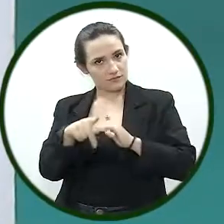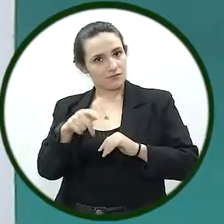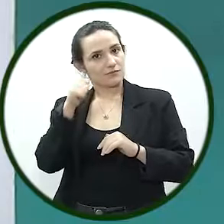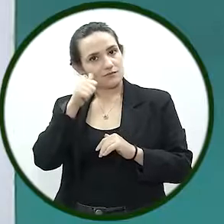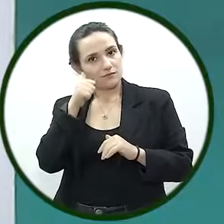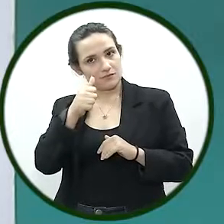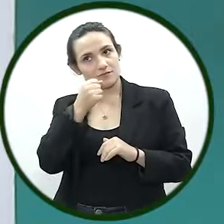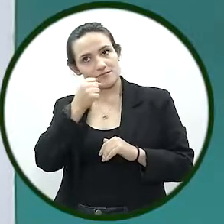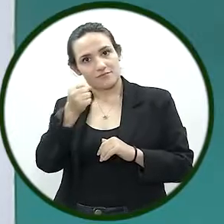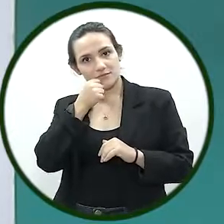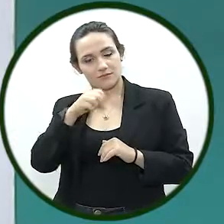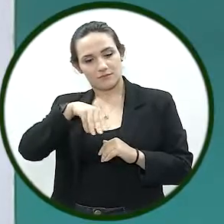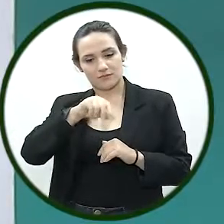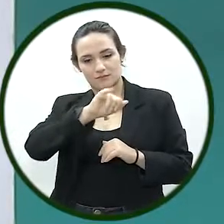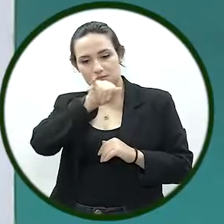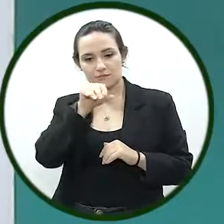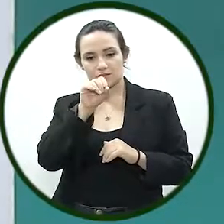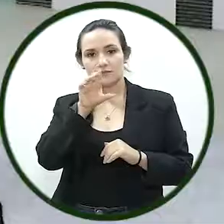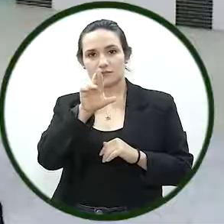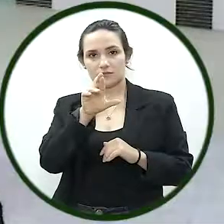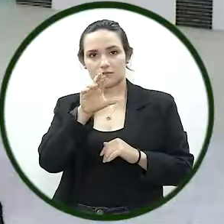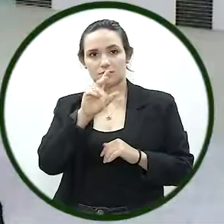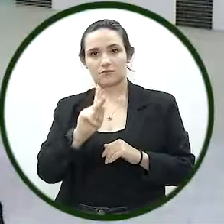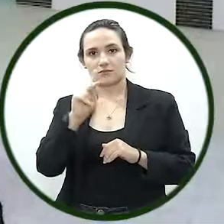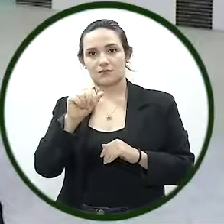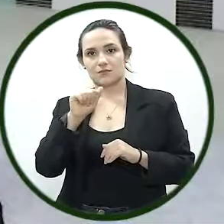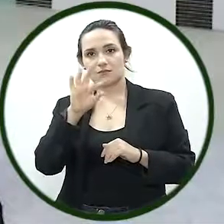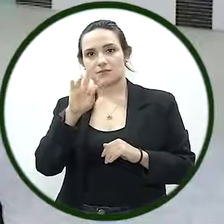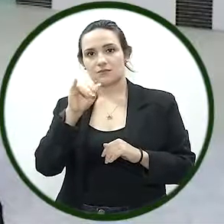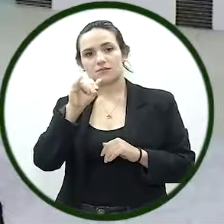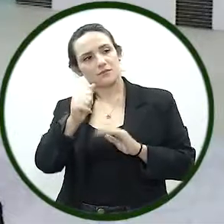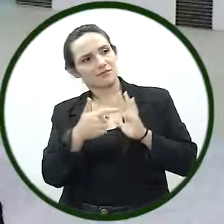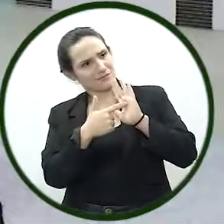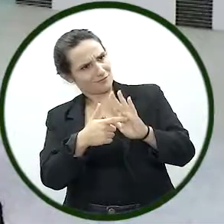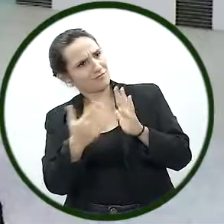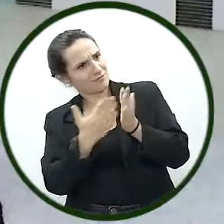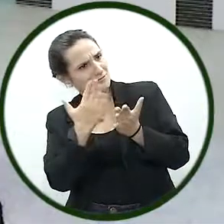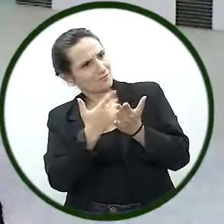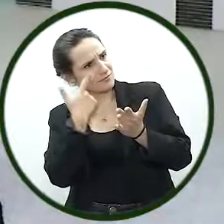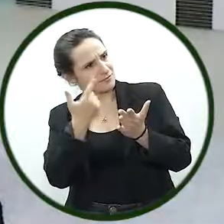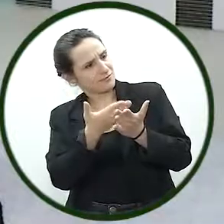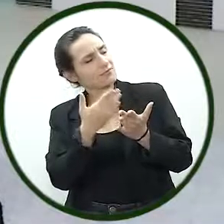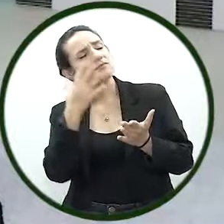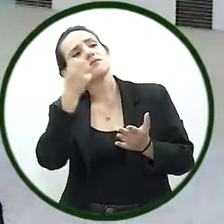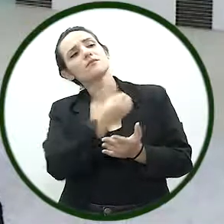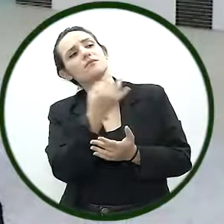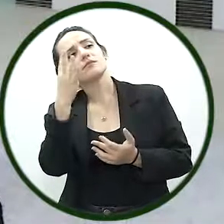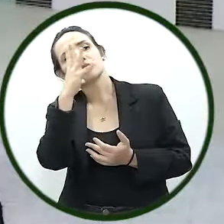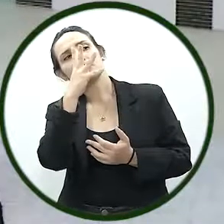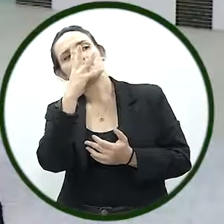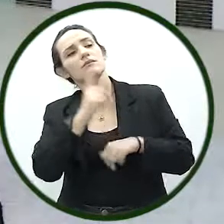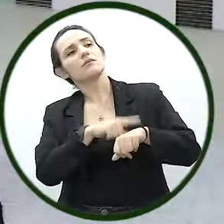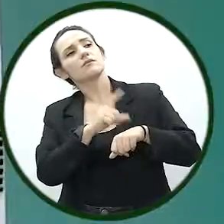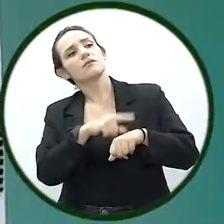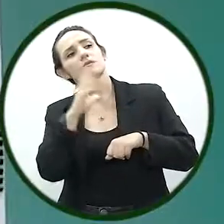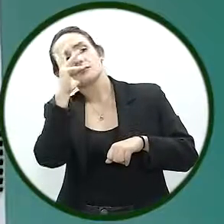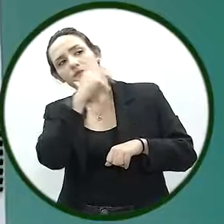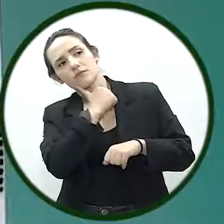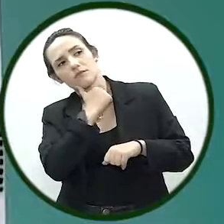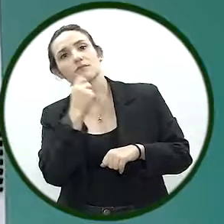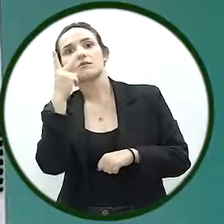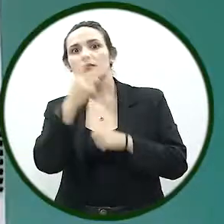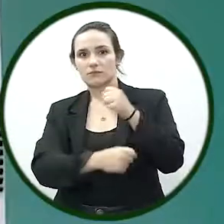presença da nossa entrevistada hoje, a Major Kátia. Mostra o livro, aproveita para a gente, mostra o livro de novo. Quanto tempo demorou para escrever esse livro, Major? 2